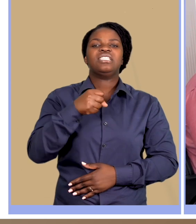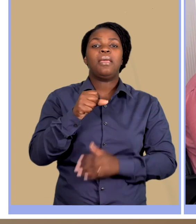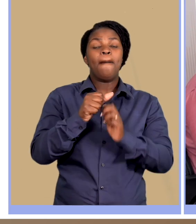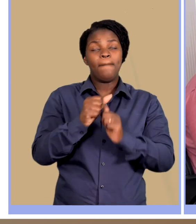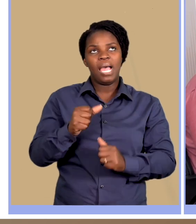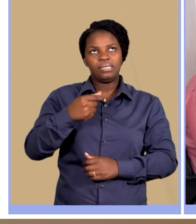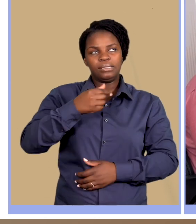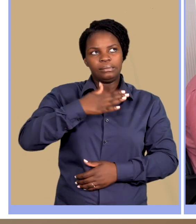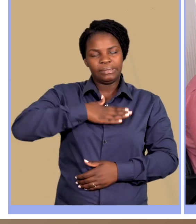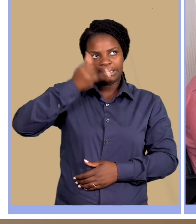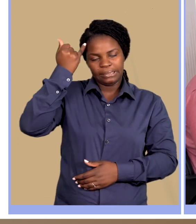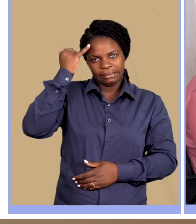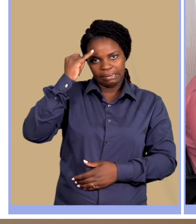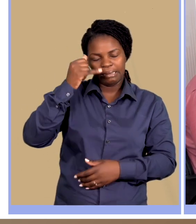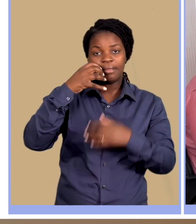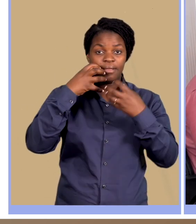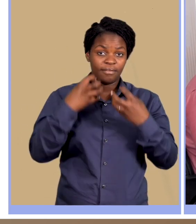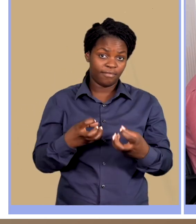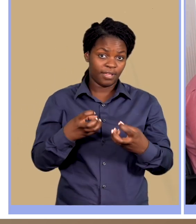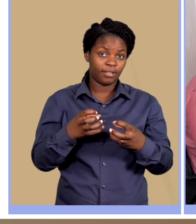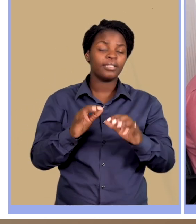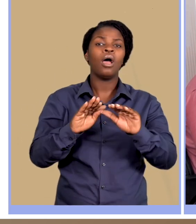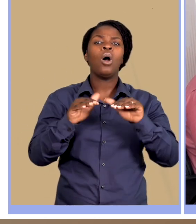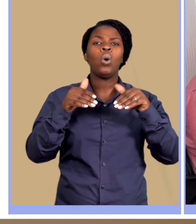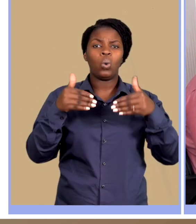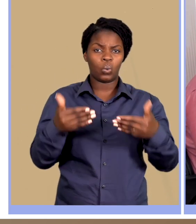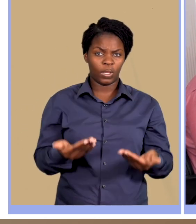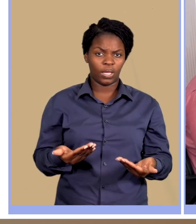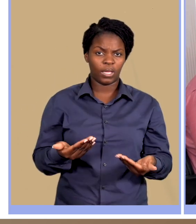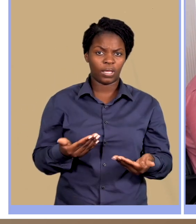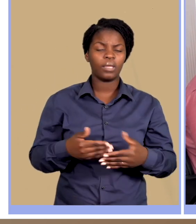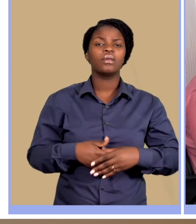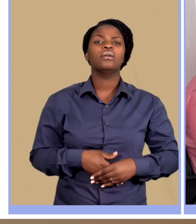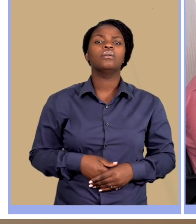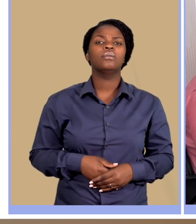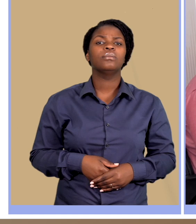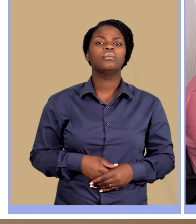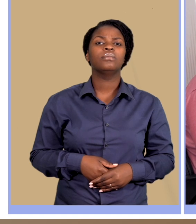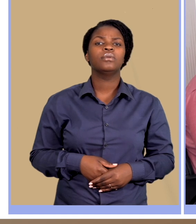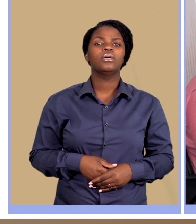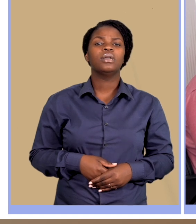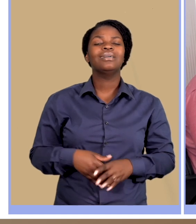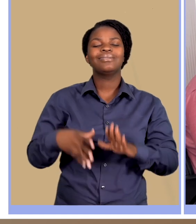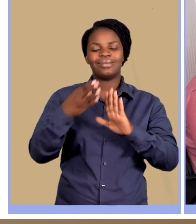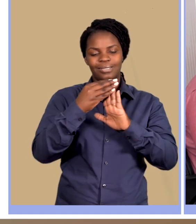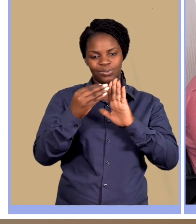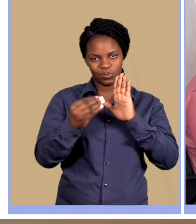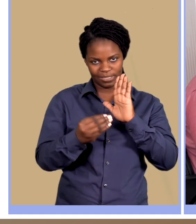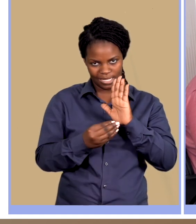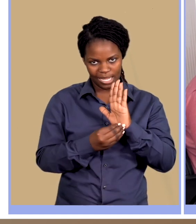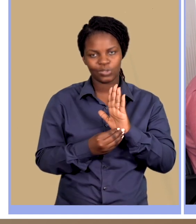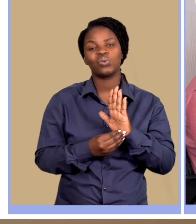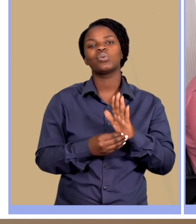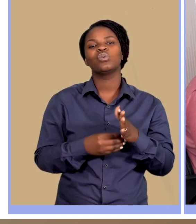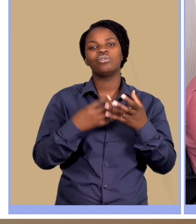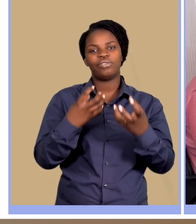nestes clusters de resposta às emergências, é a assunção, é o assumir da abordagem da inclusão como